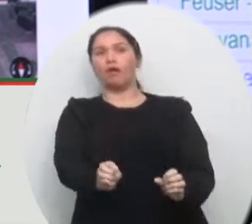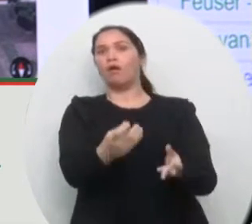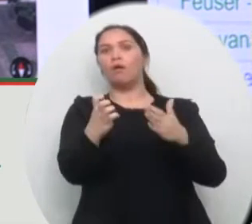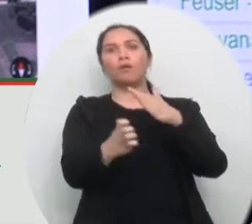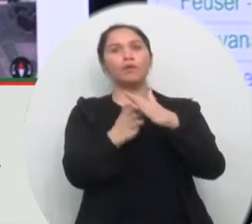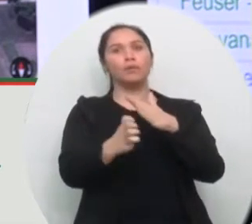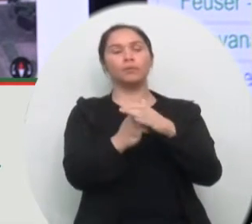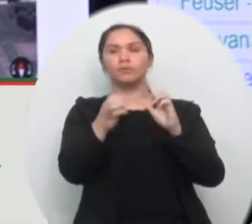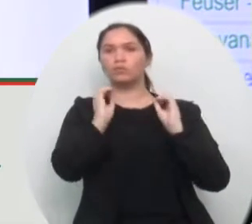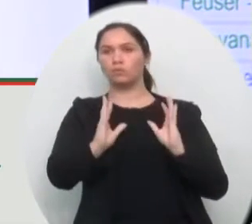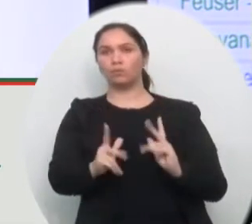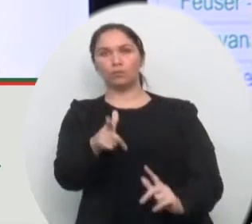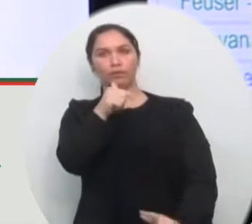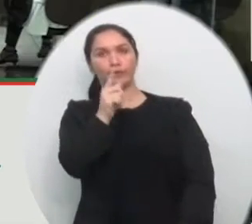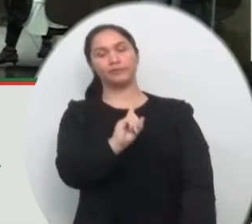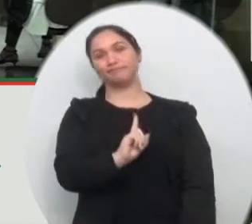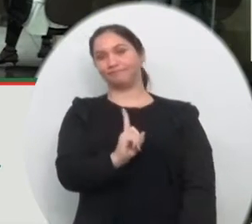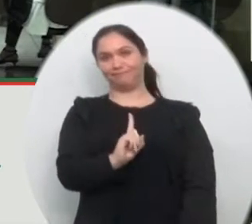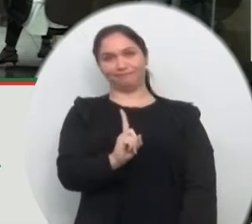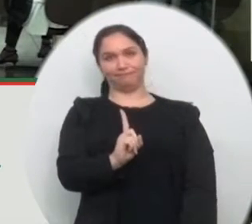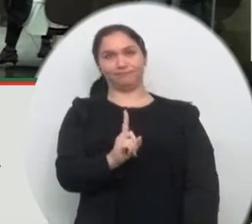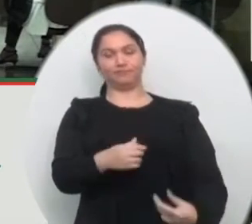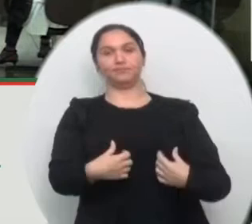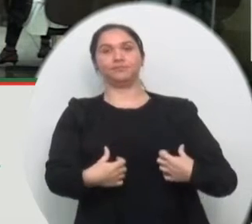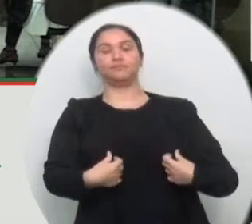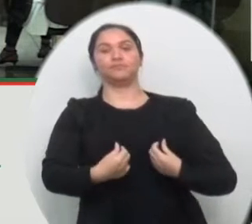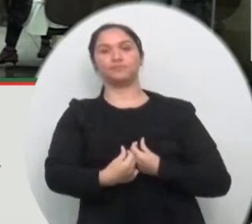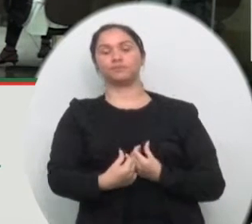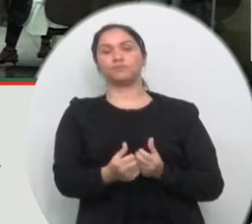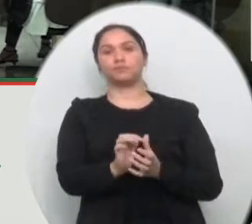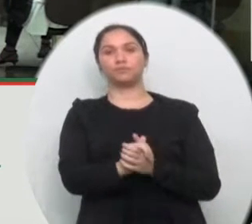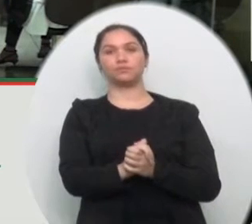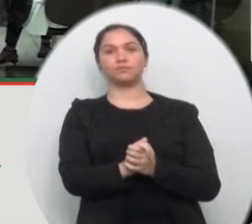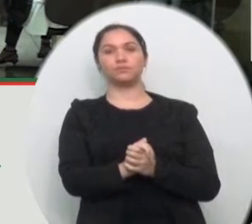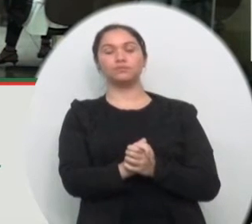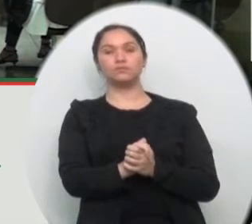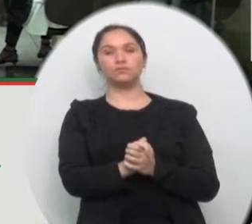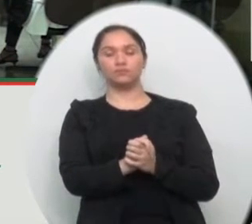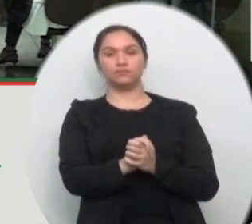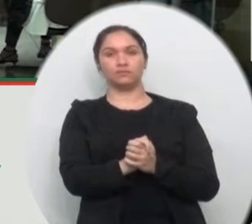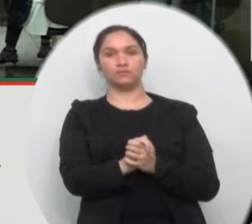Tá? Para o próximo, os principais pontos que a empresa